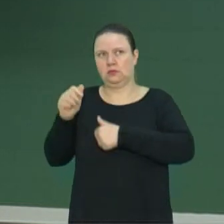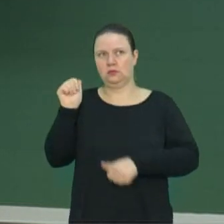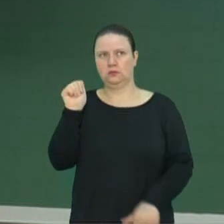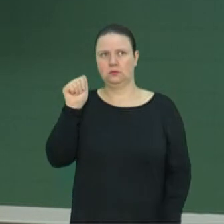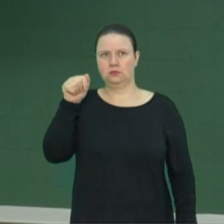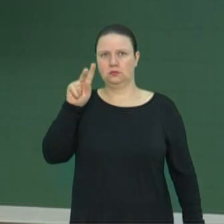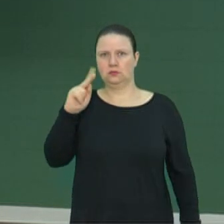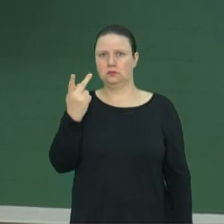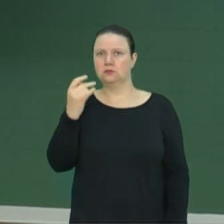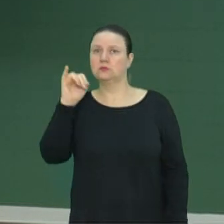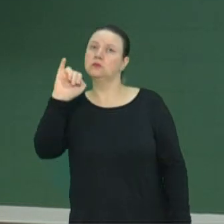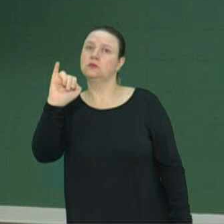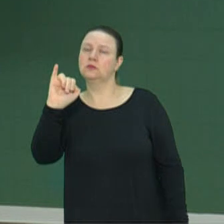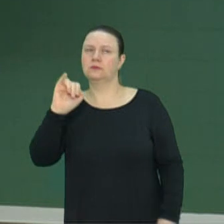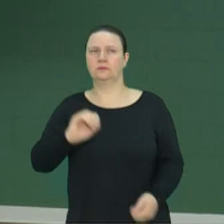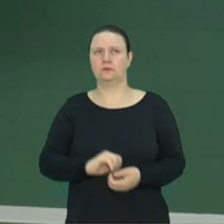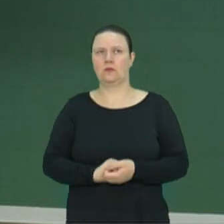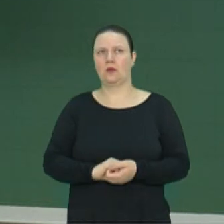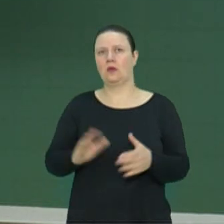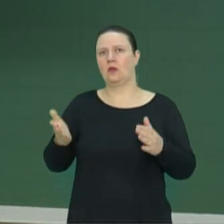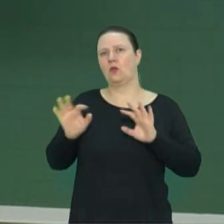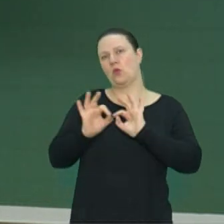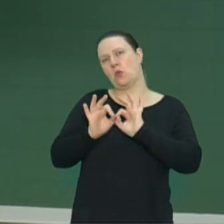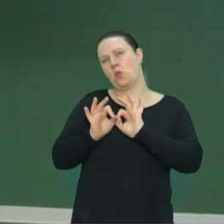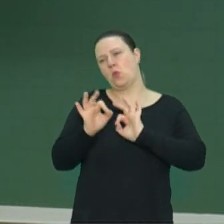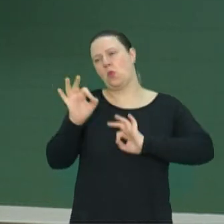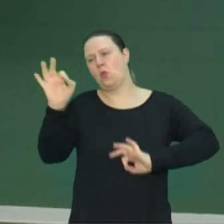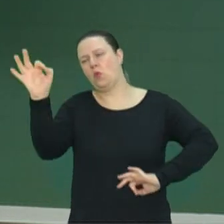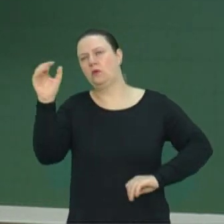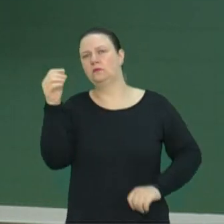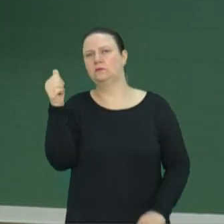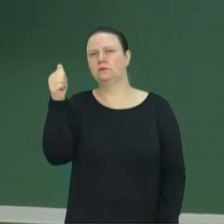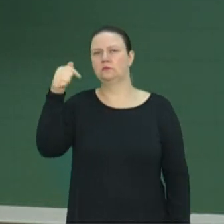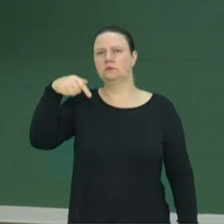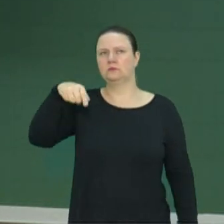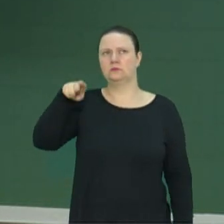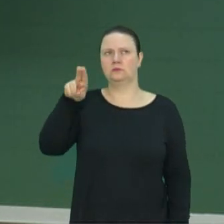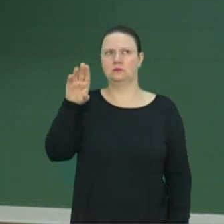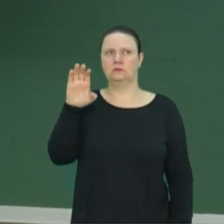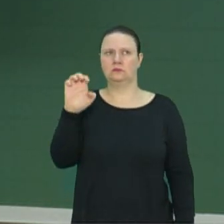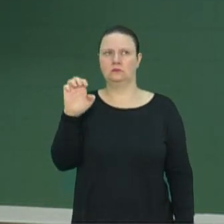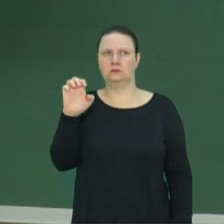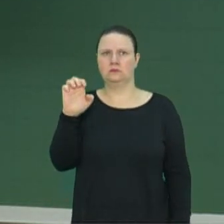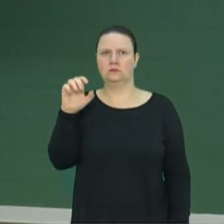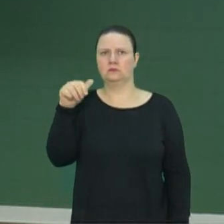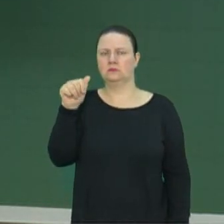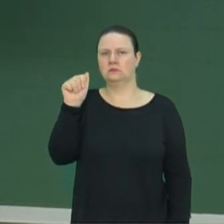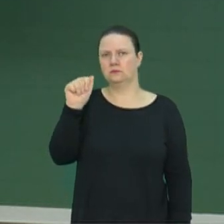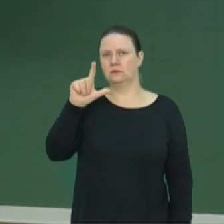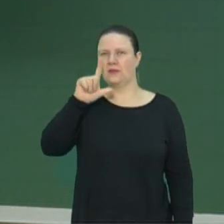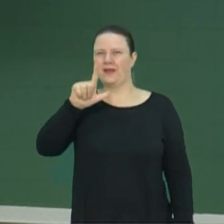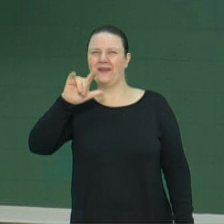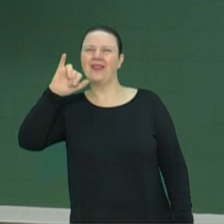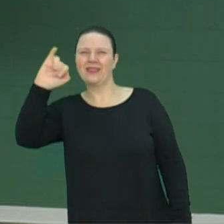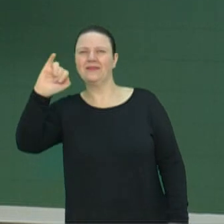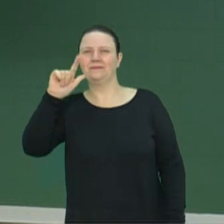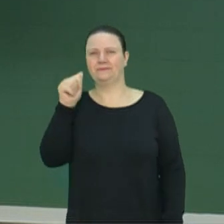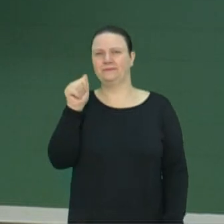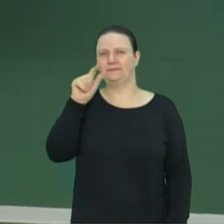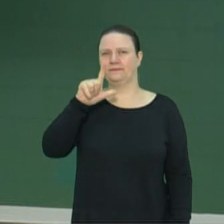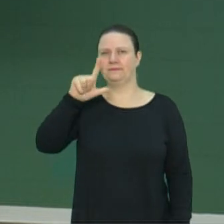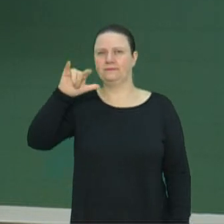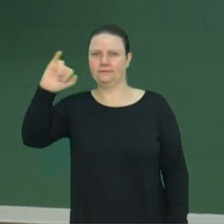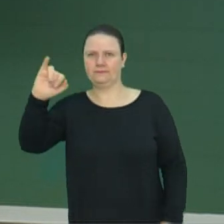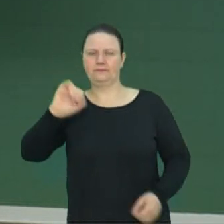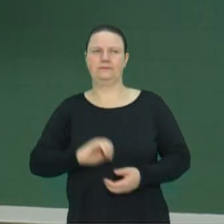aí. E quando algo está lejos, algo está longe, eu vou usar o ali, com 2 L's.